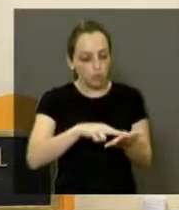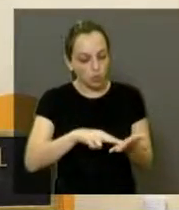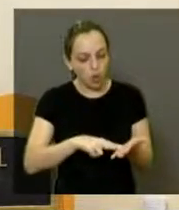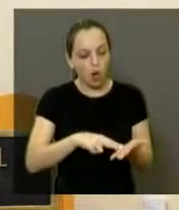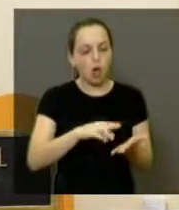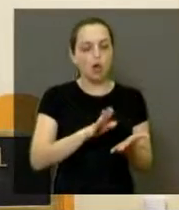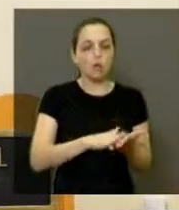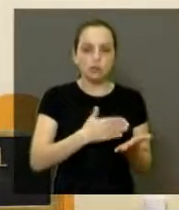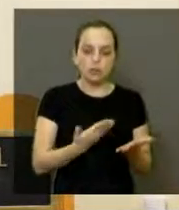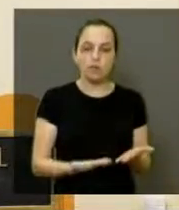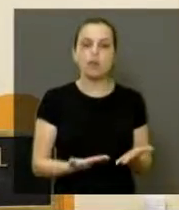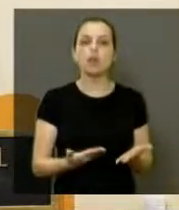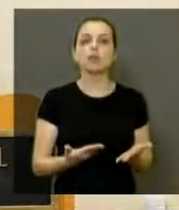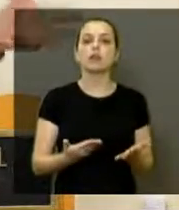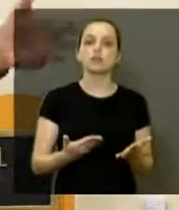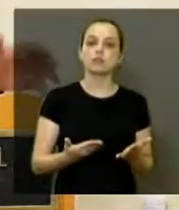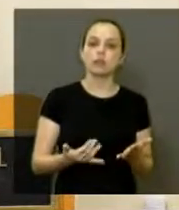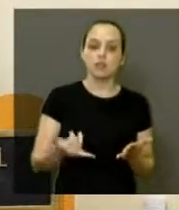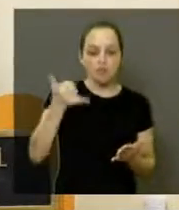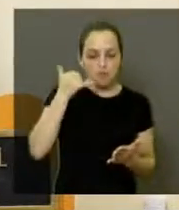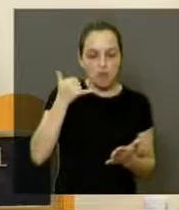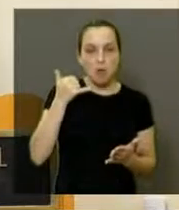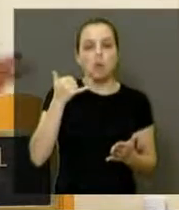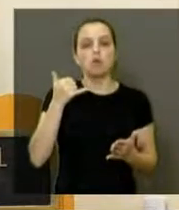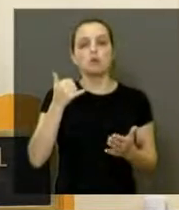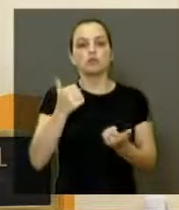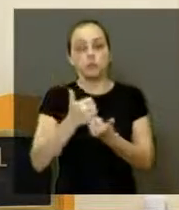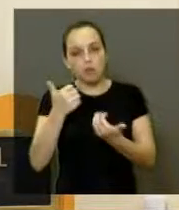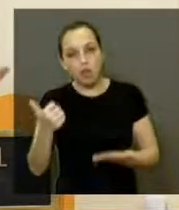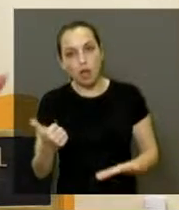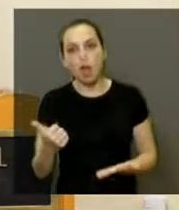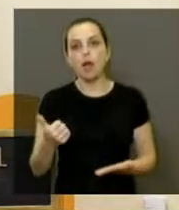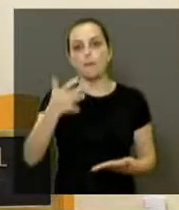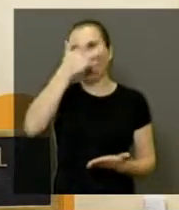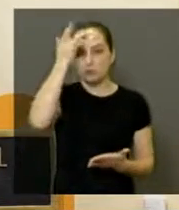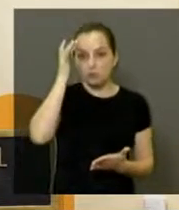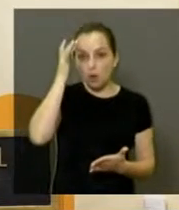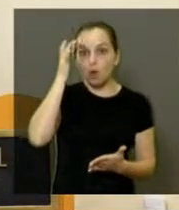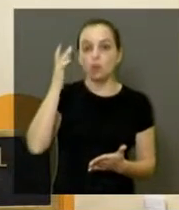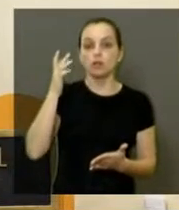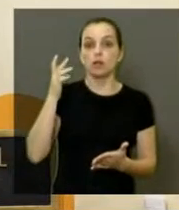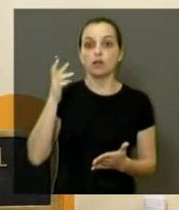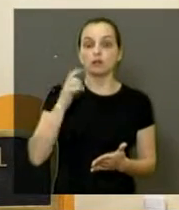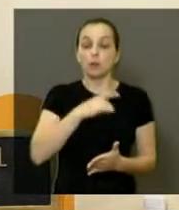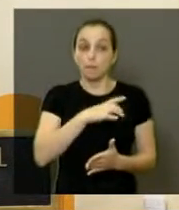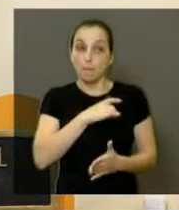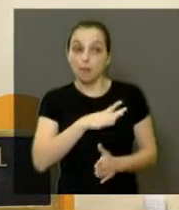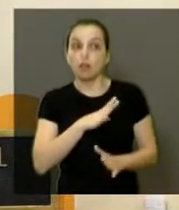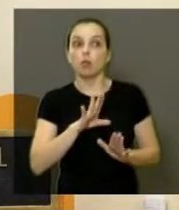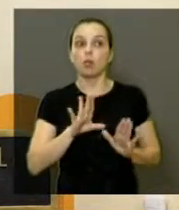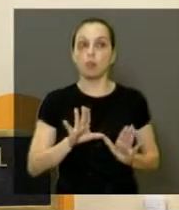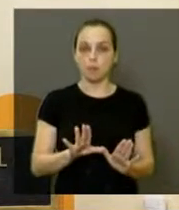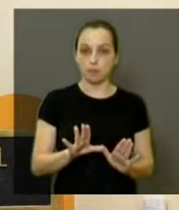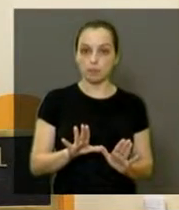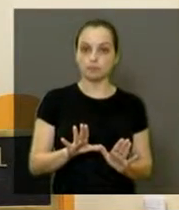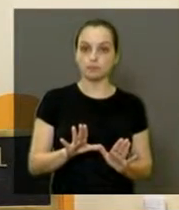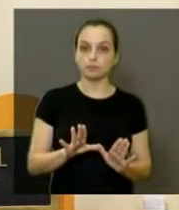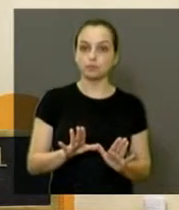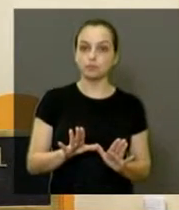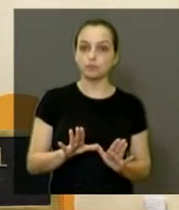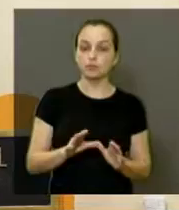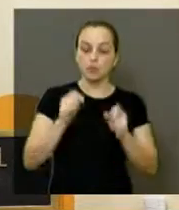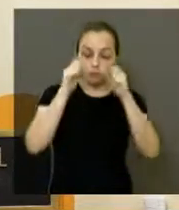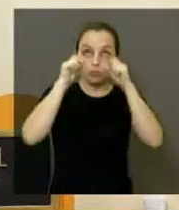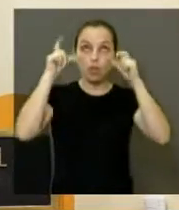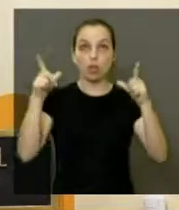de assessor, tem isso, tem aquilo. Nego não deve estar dormindo bem, tá? Porque de repente se acordar um dia